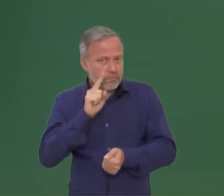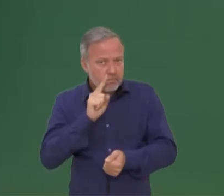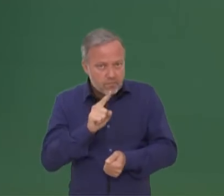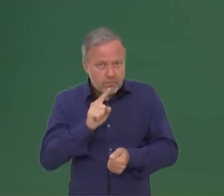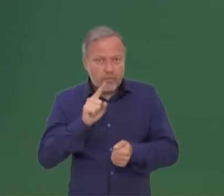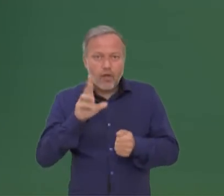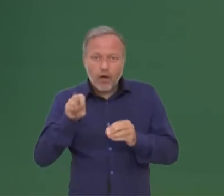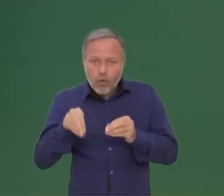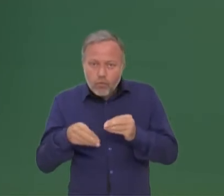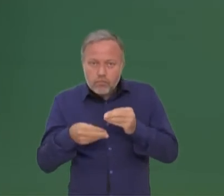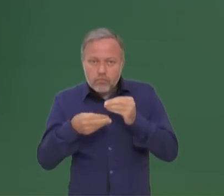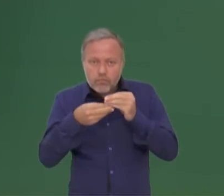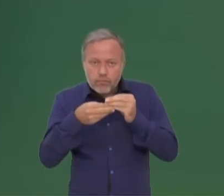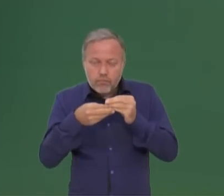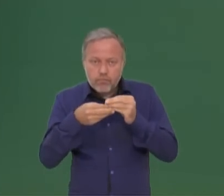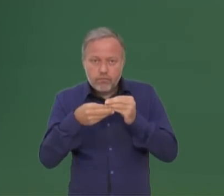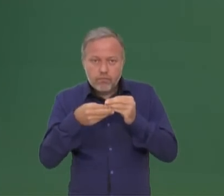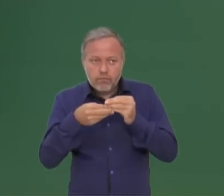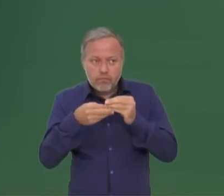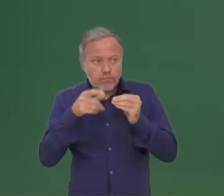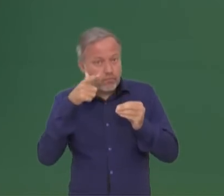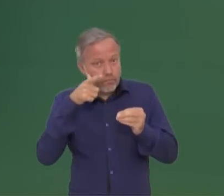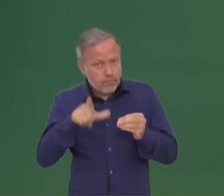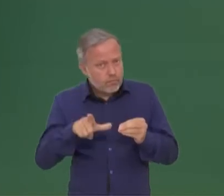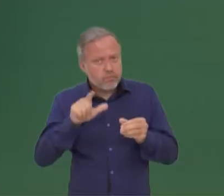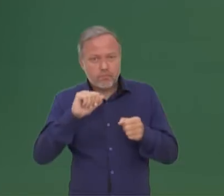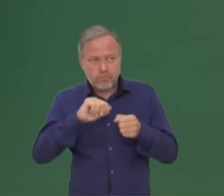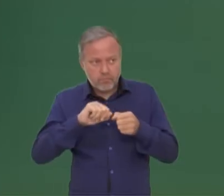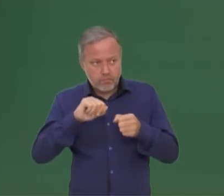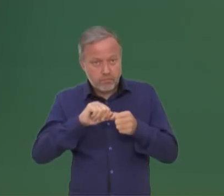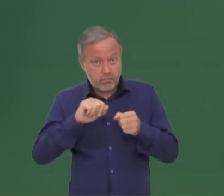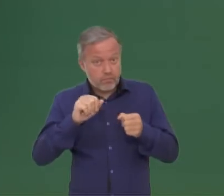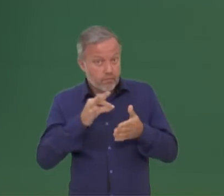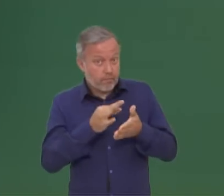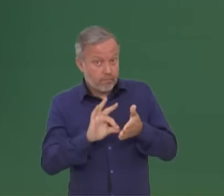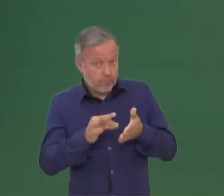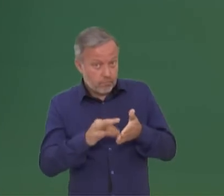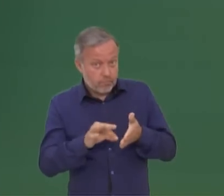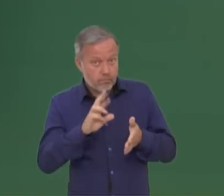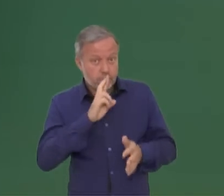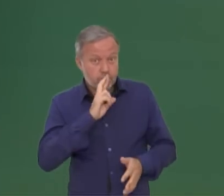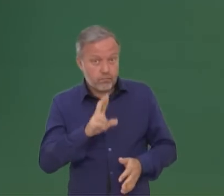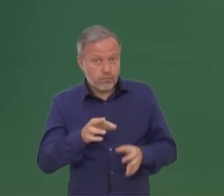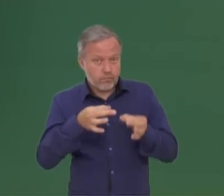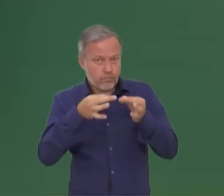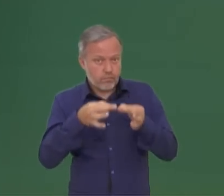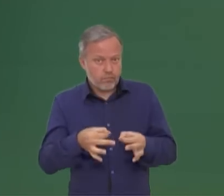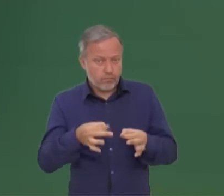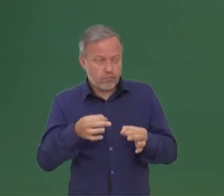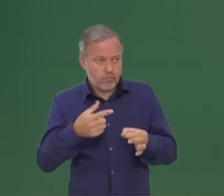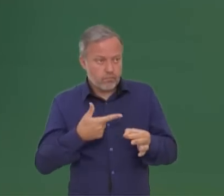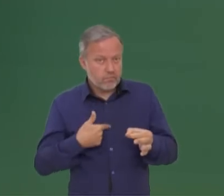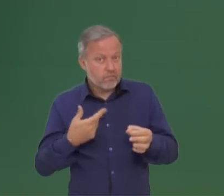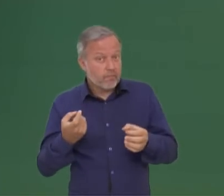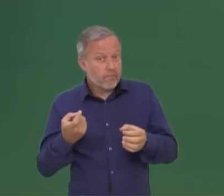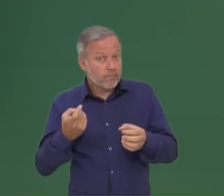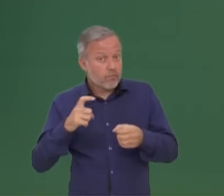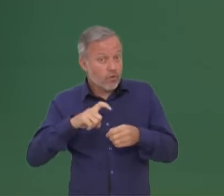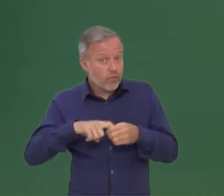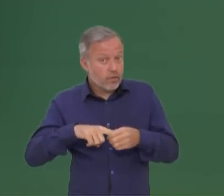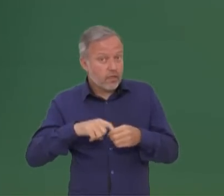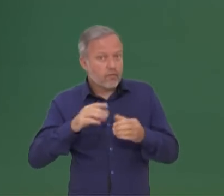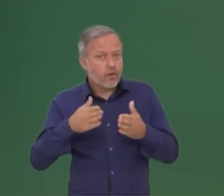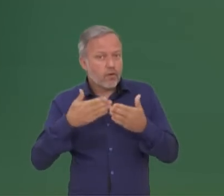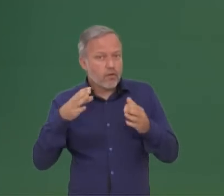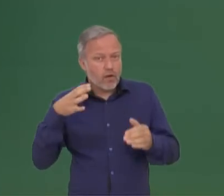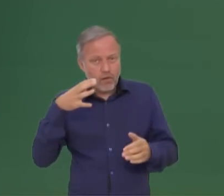você complementa o exercício. Não conseguiu fazer? Anota a resposta correta. Lembra? Voltamos para a nossa normalidade